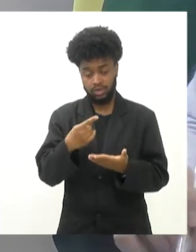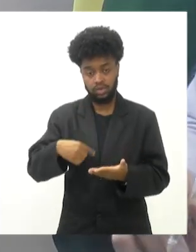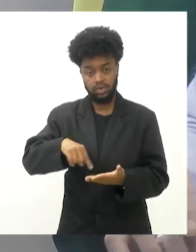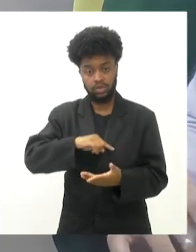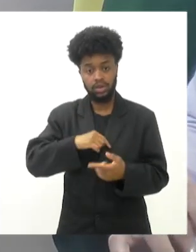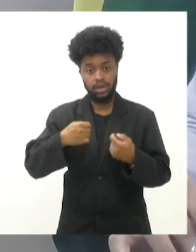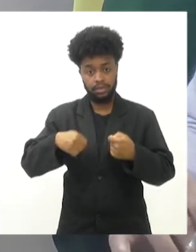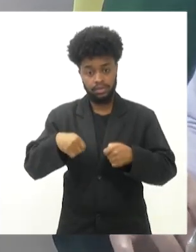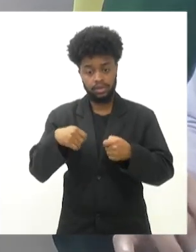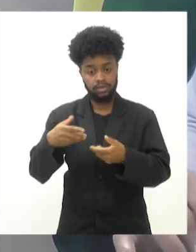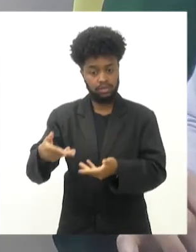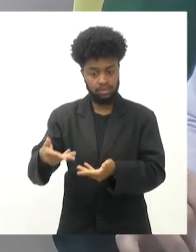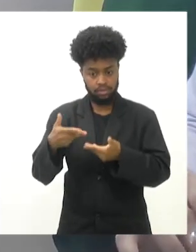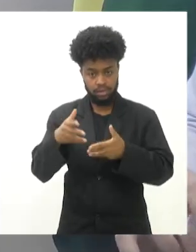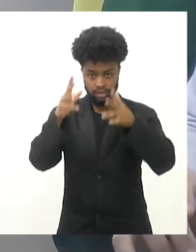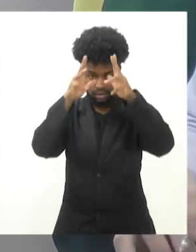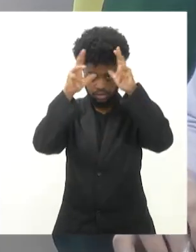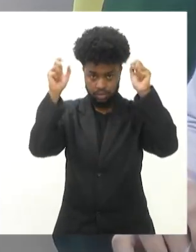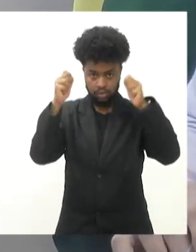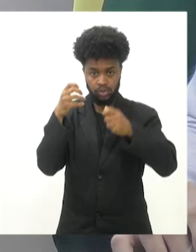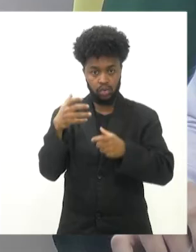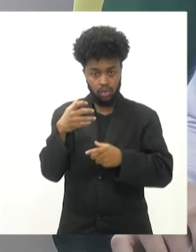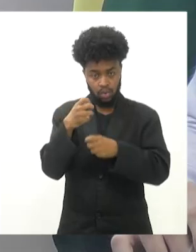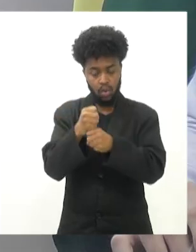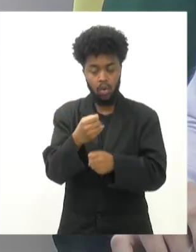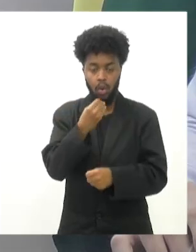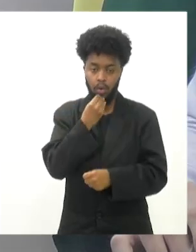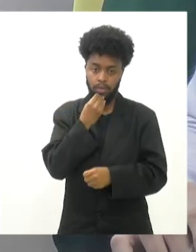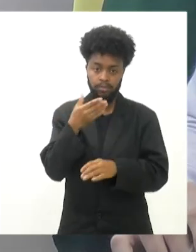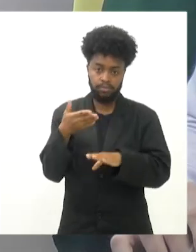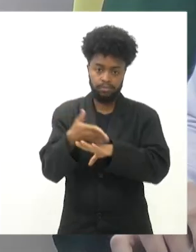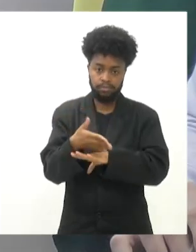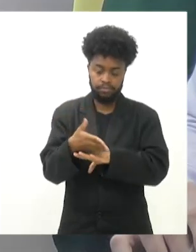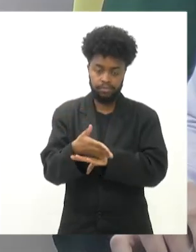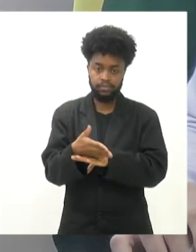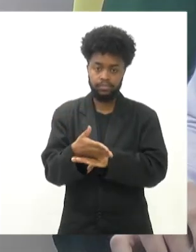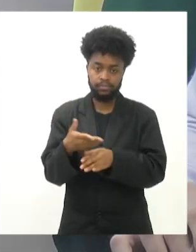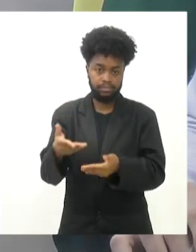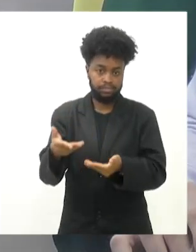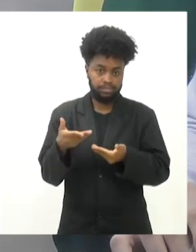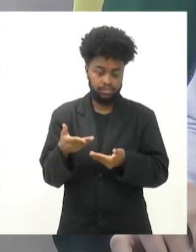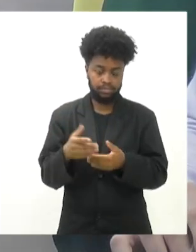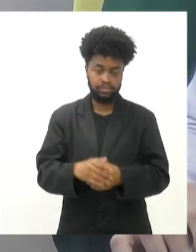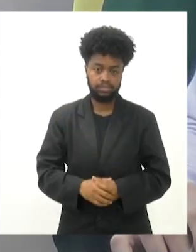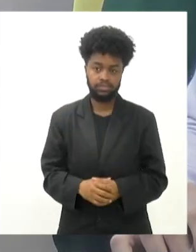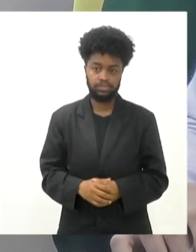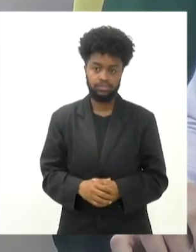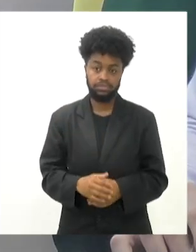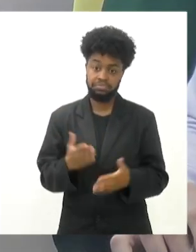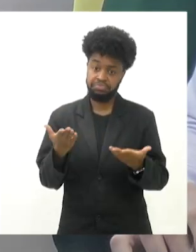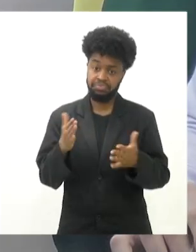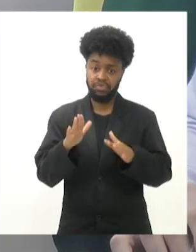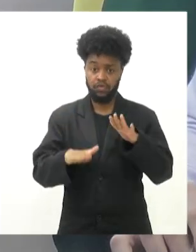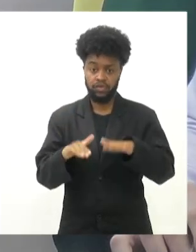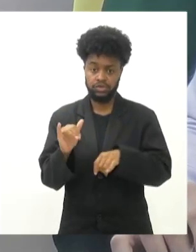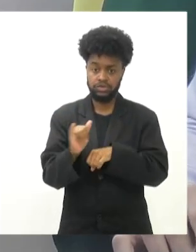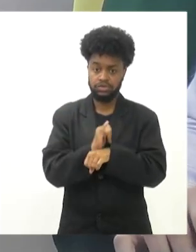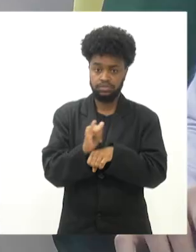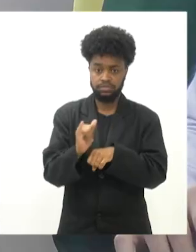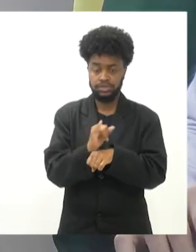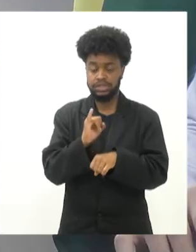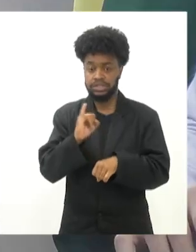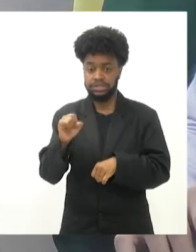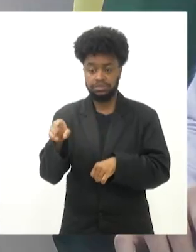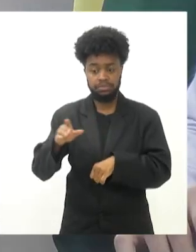precisa chamar o Tribunal de Contas, claro, convidando para participar, e aí talvez seja uma alternativa até, se o